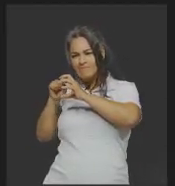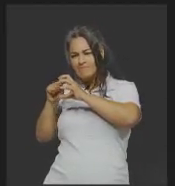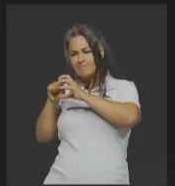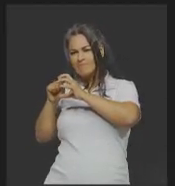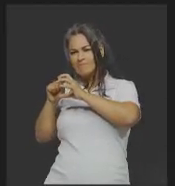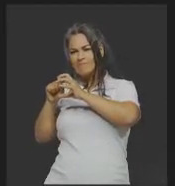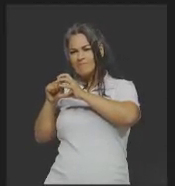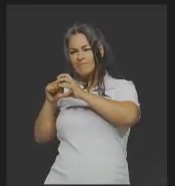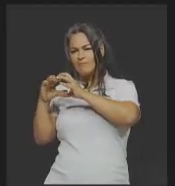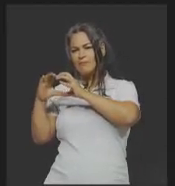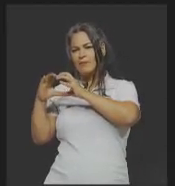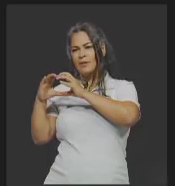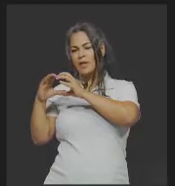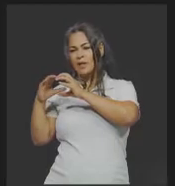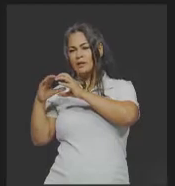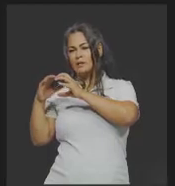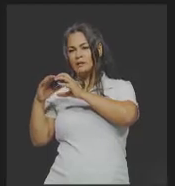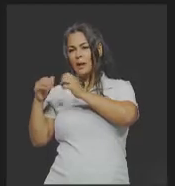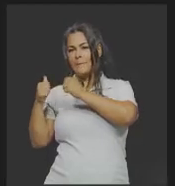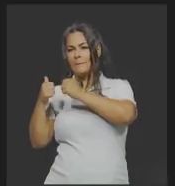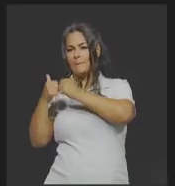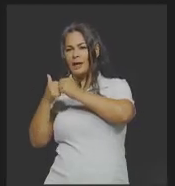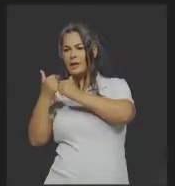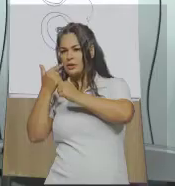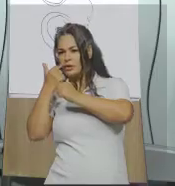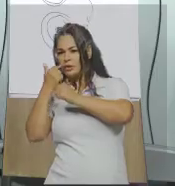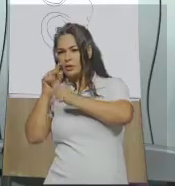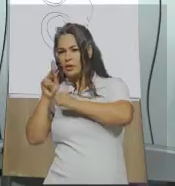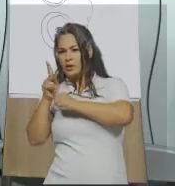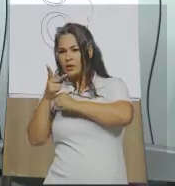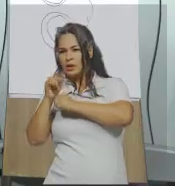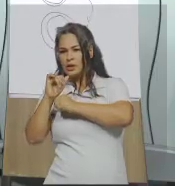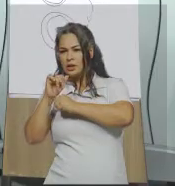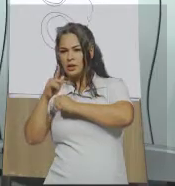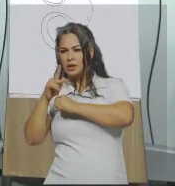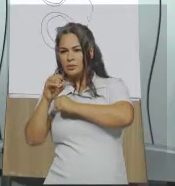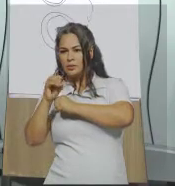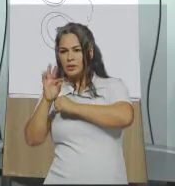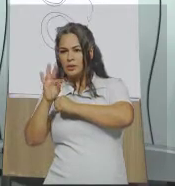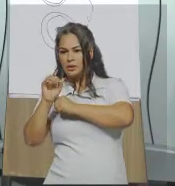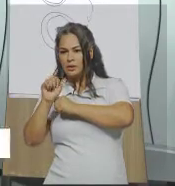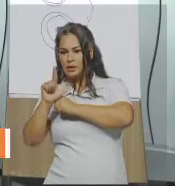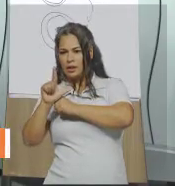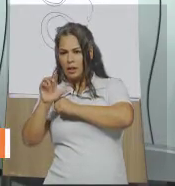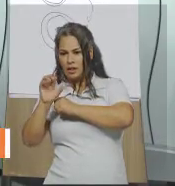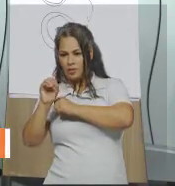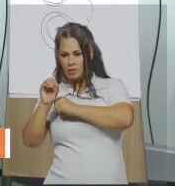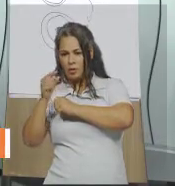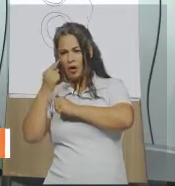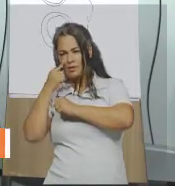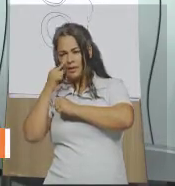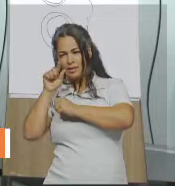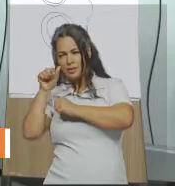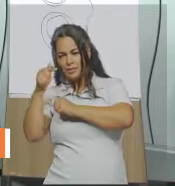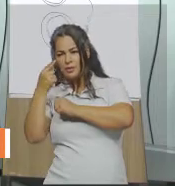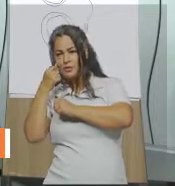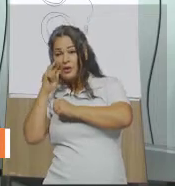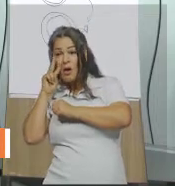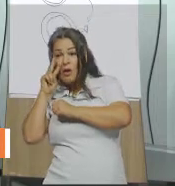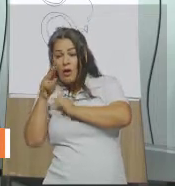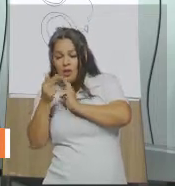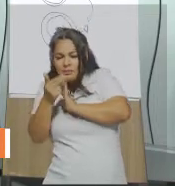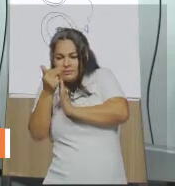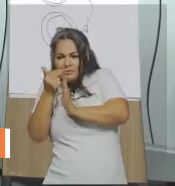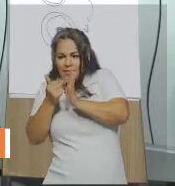encéfalo, próxima ao hipotálamo. Então, quando a gente viu aquela figura lá, depois você volta aí, dá uma olhadinha na